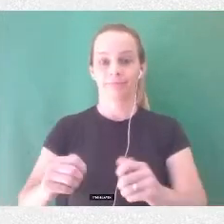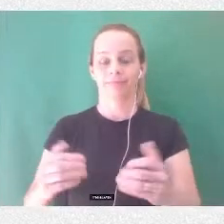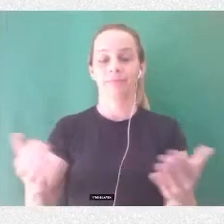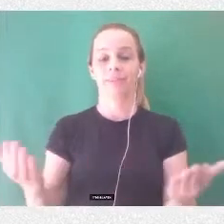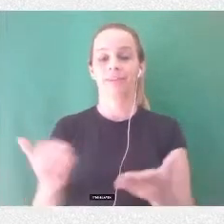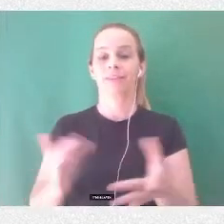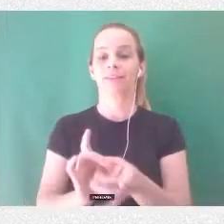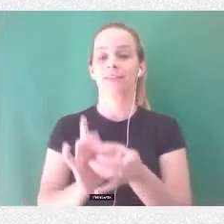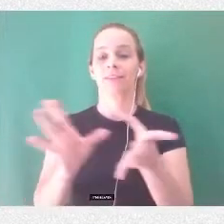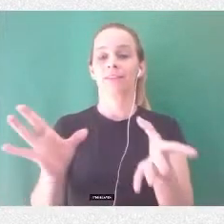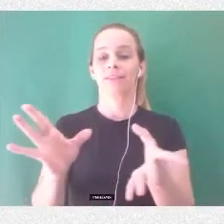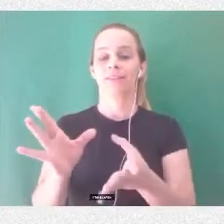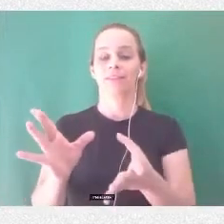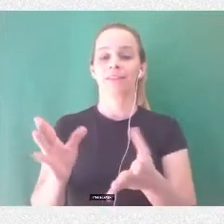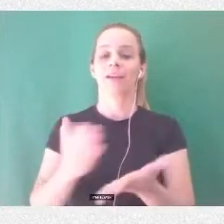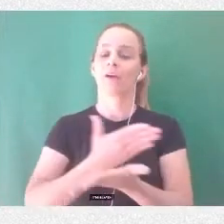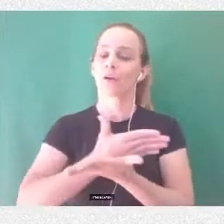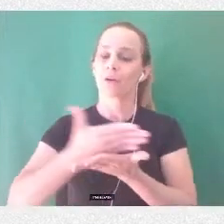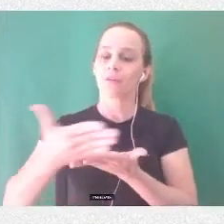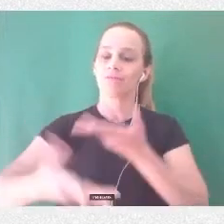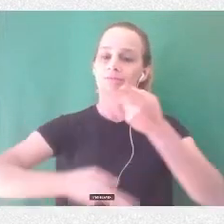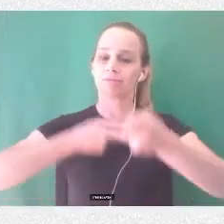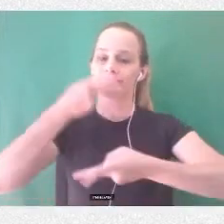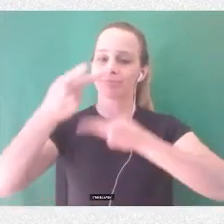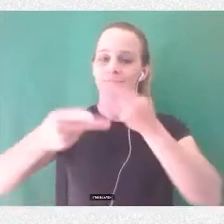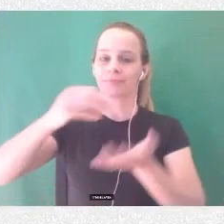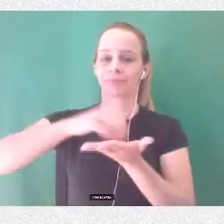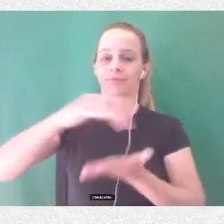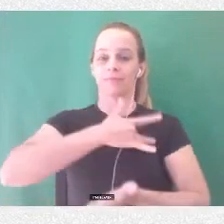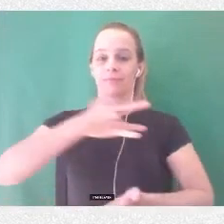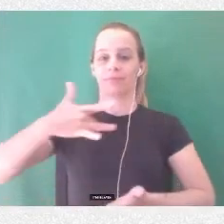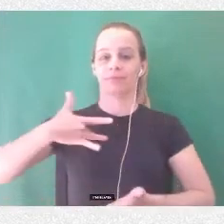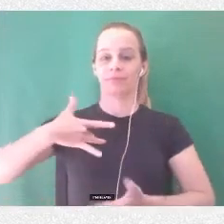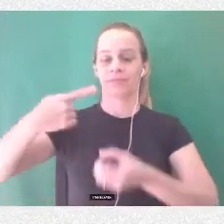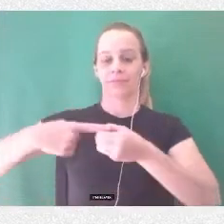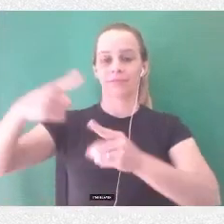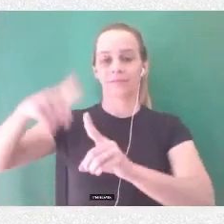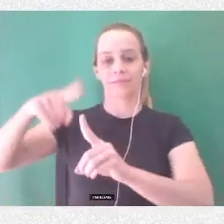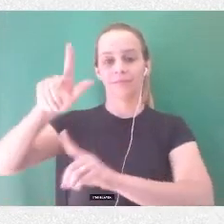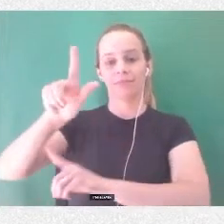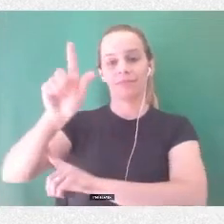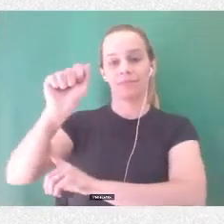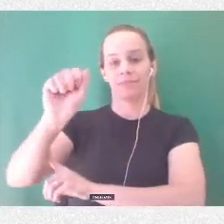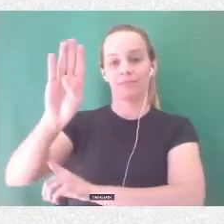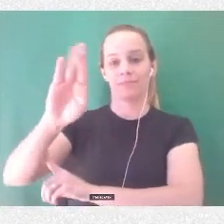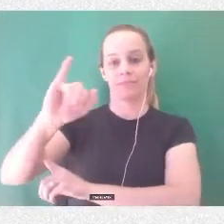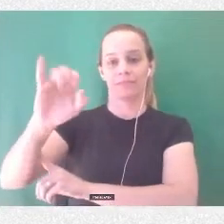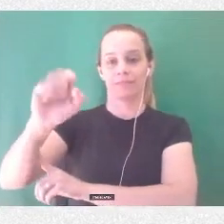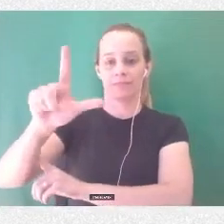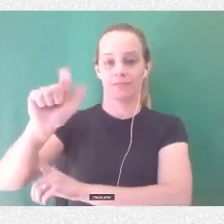fazer uso da palavra nesse momento, a secretária de Saúde de Toledo, a senhora Gabriela Kucharski.